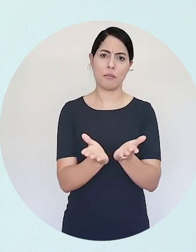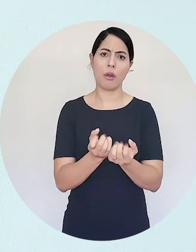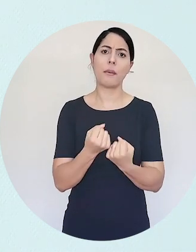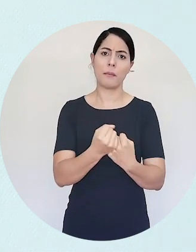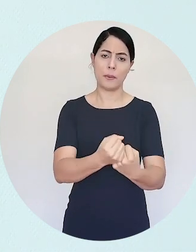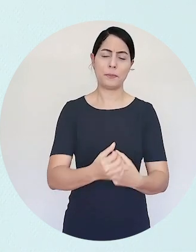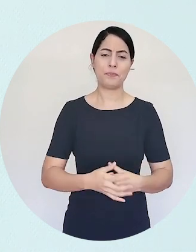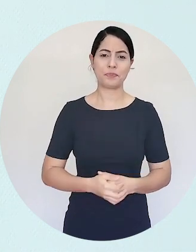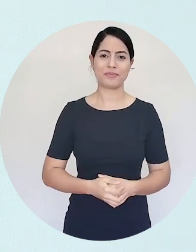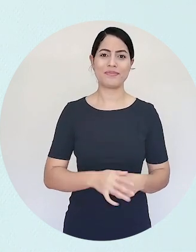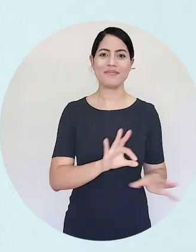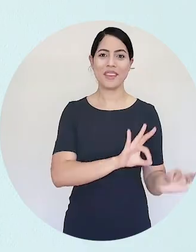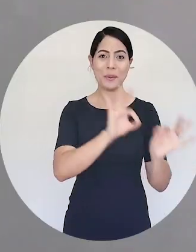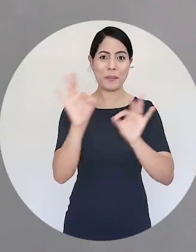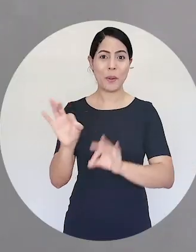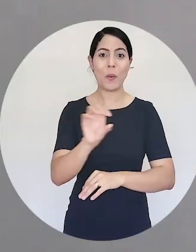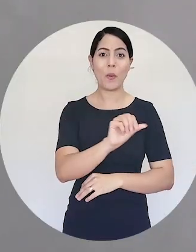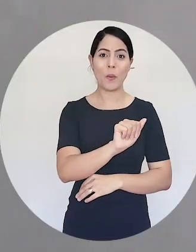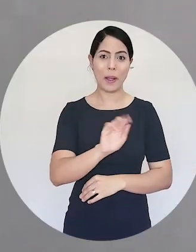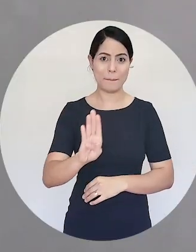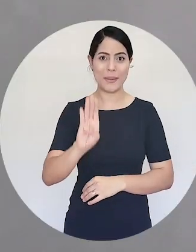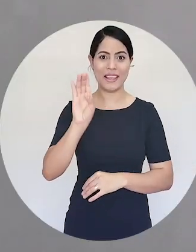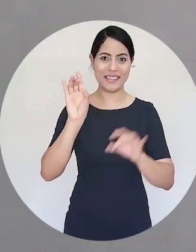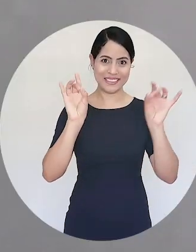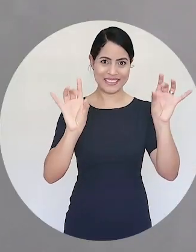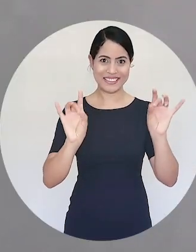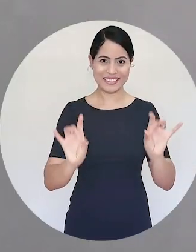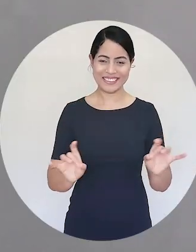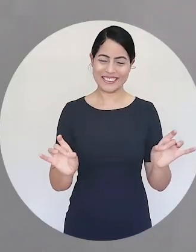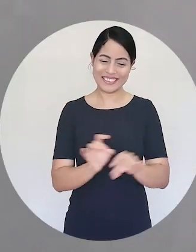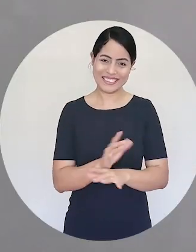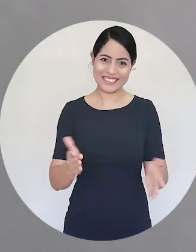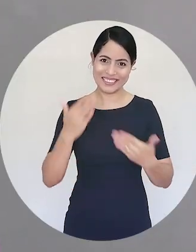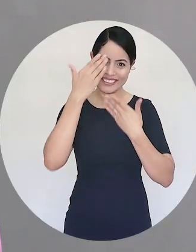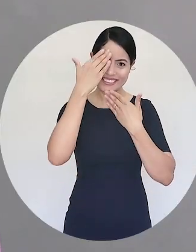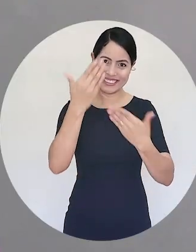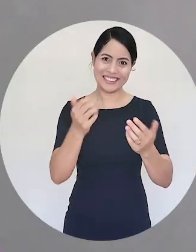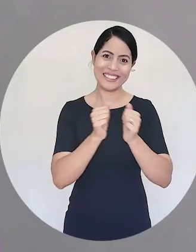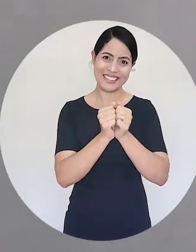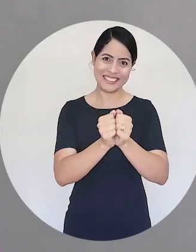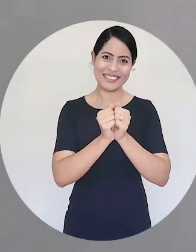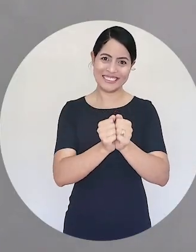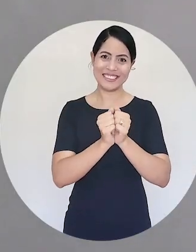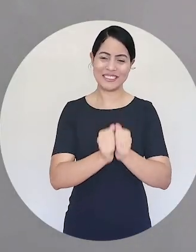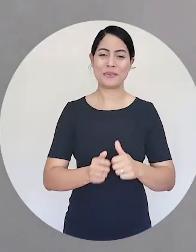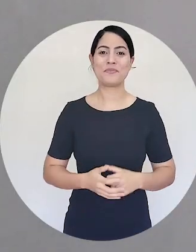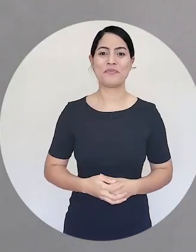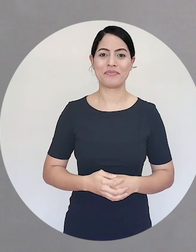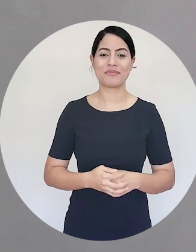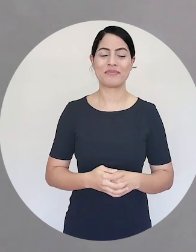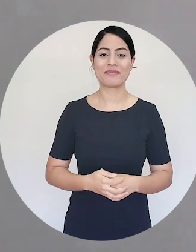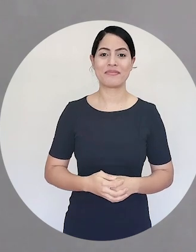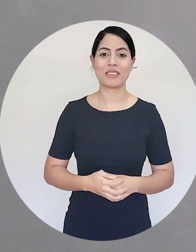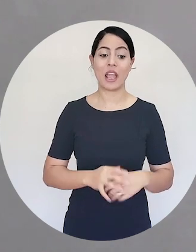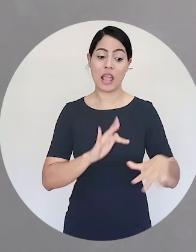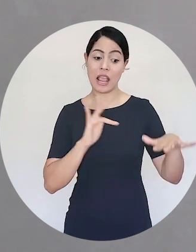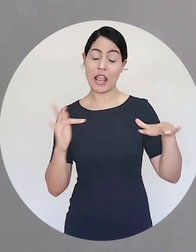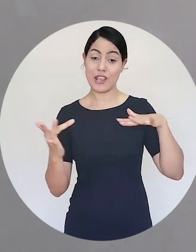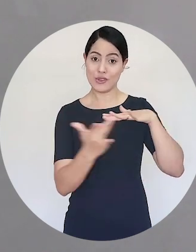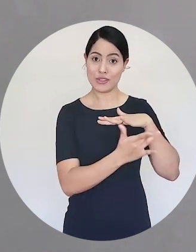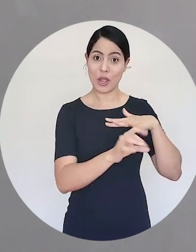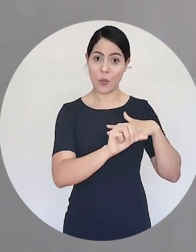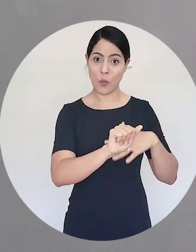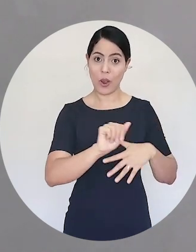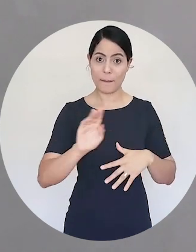acho absolutamente justo. E este programa especial da OAB Nacional fica por aqui. Obrigada por acompanhar